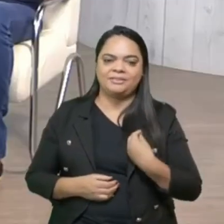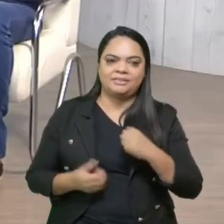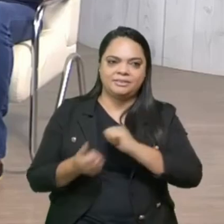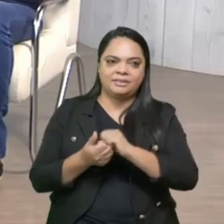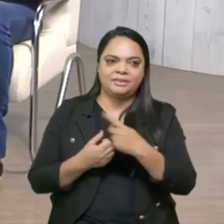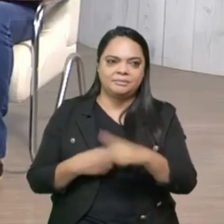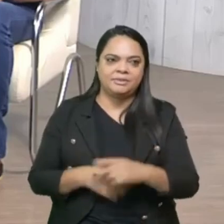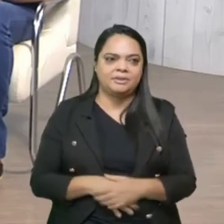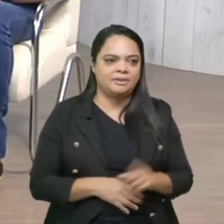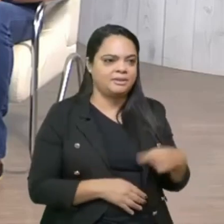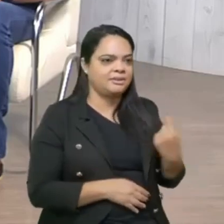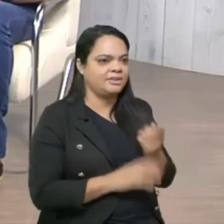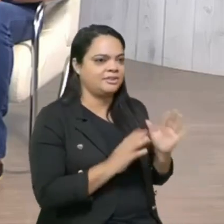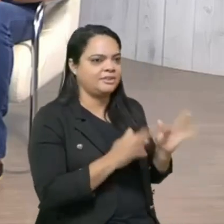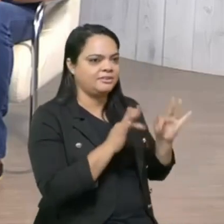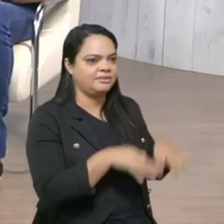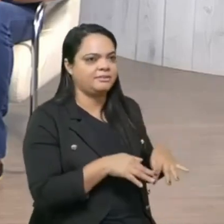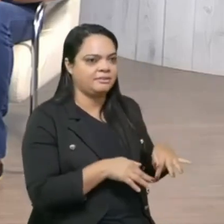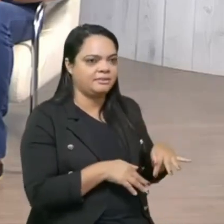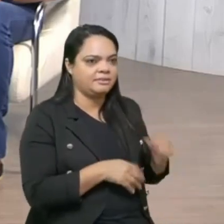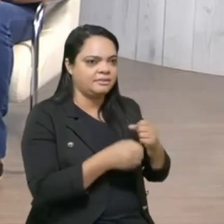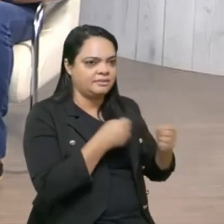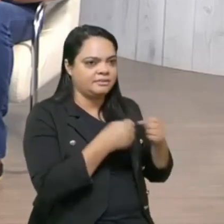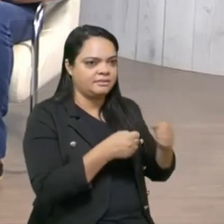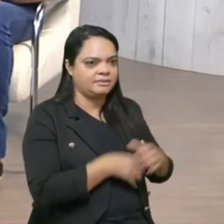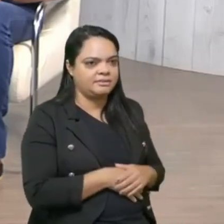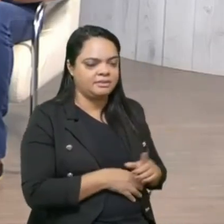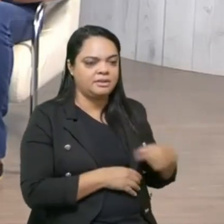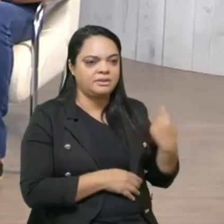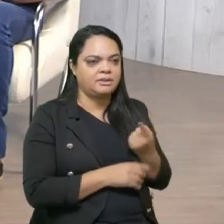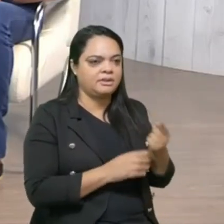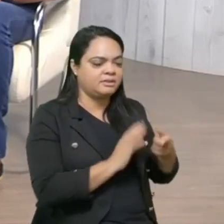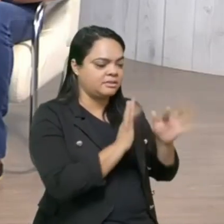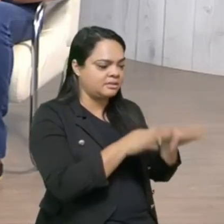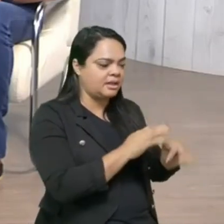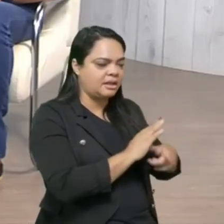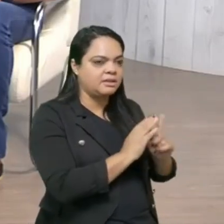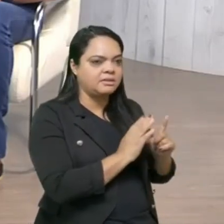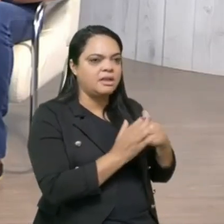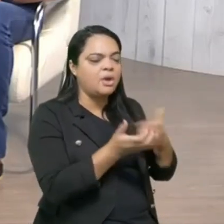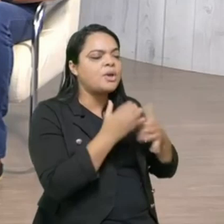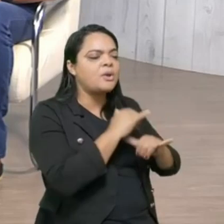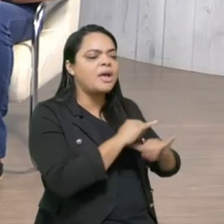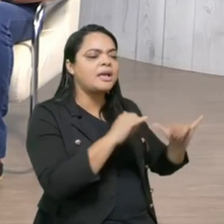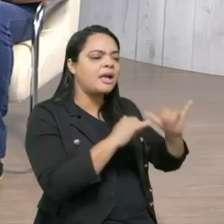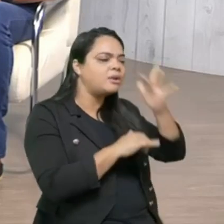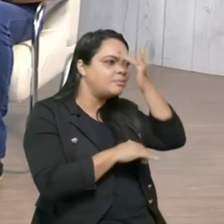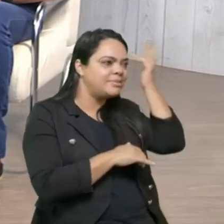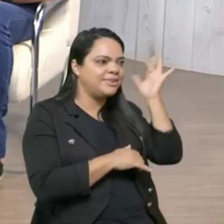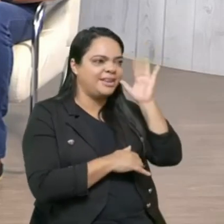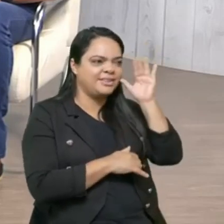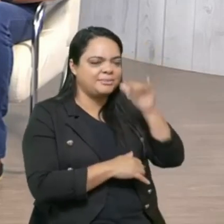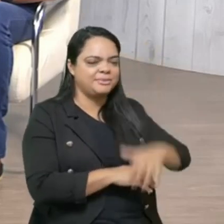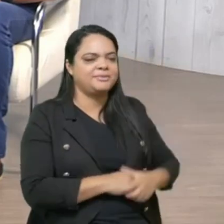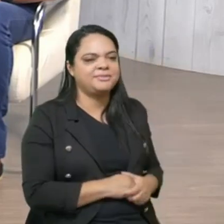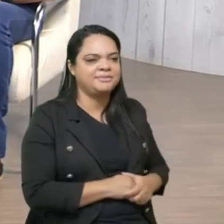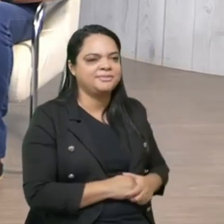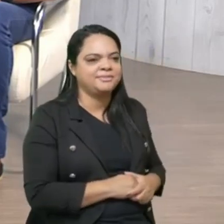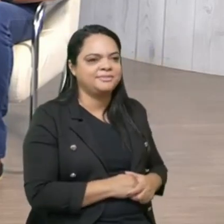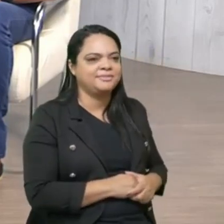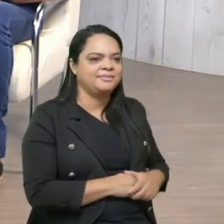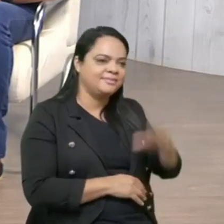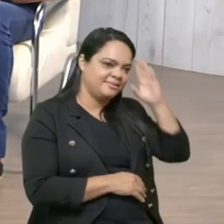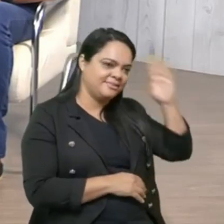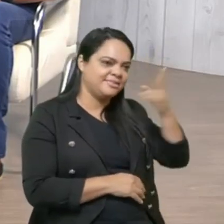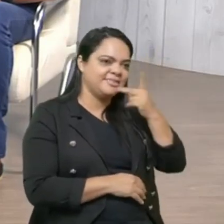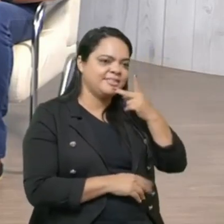Flávio. A gente já está chegando ao final da nossa entrevista. Antes da gente encerrar, eu queria que você deixasse um recado para quem nos acompanha, principalmente falando ali